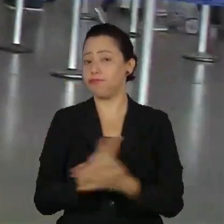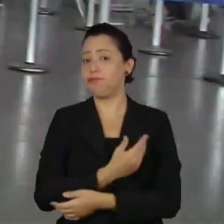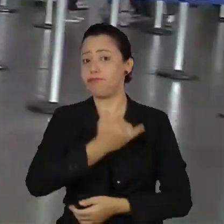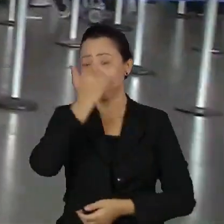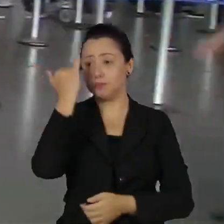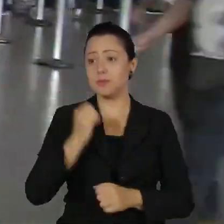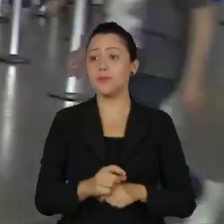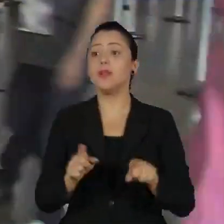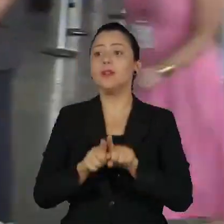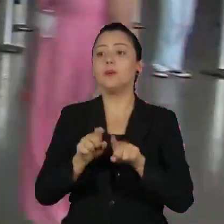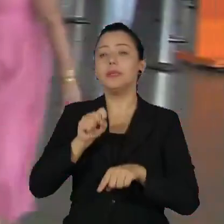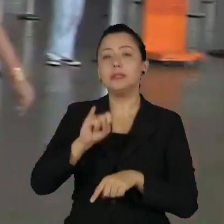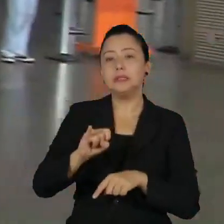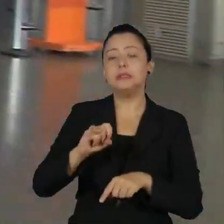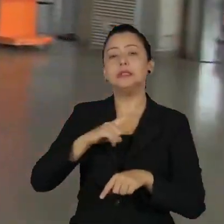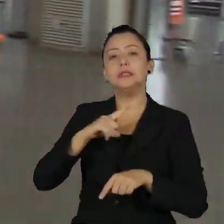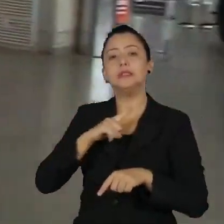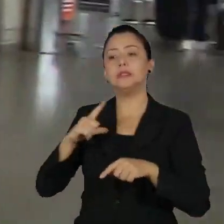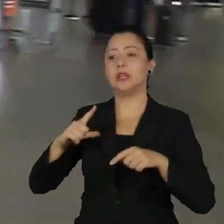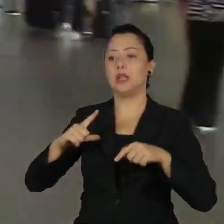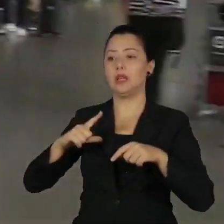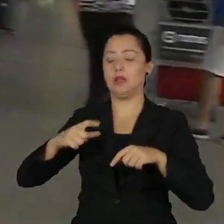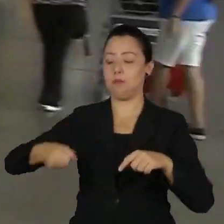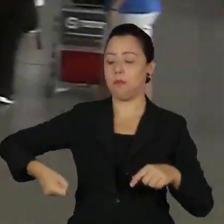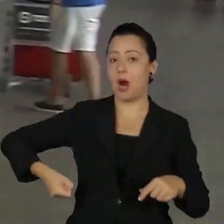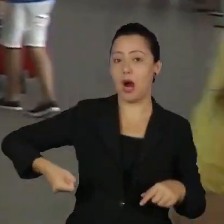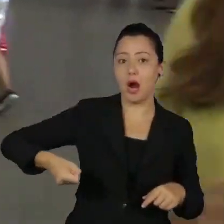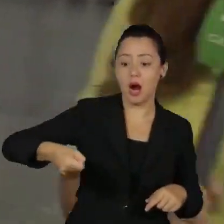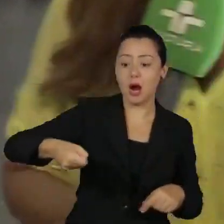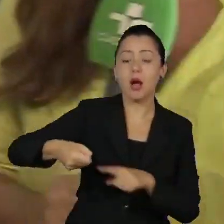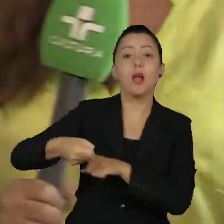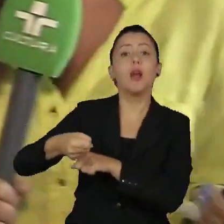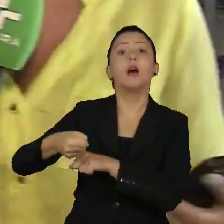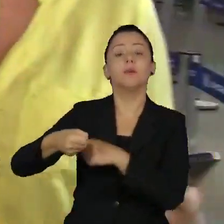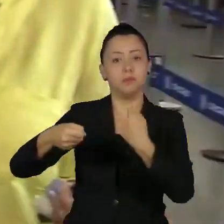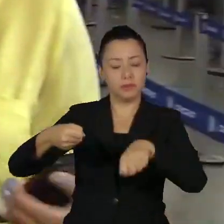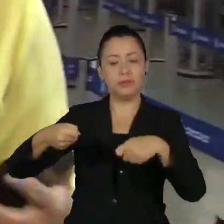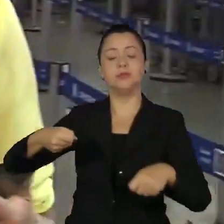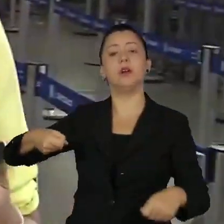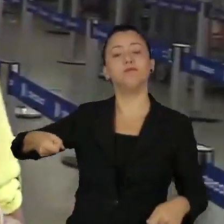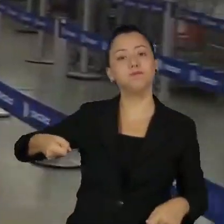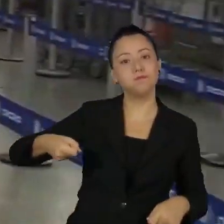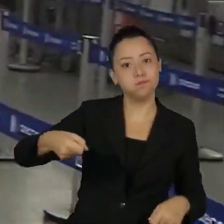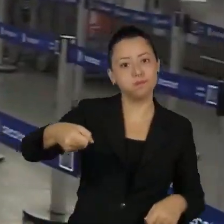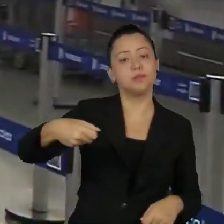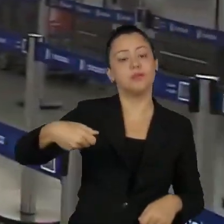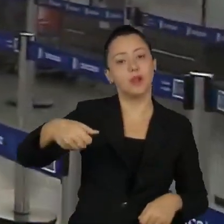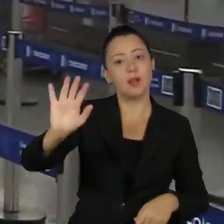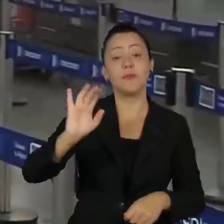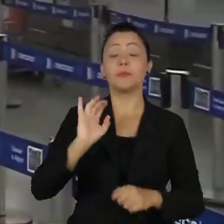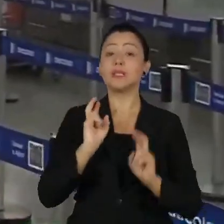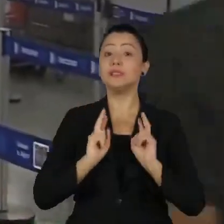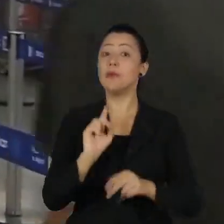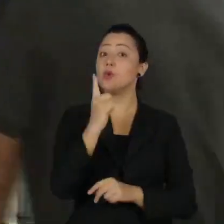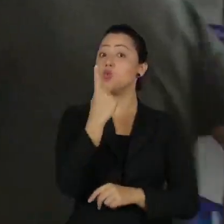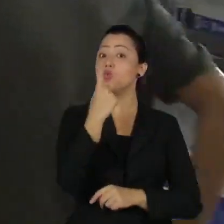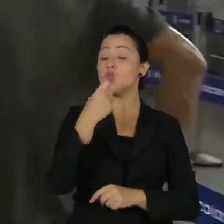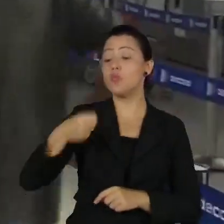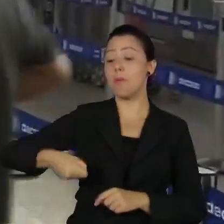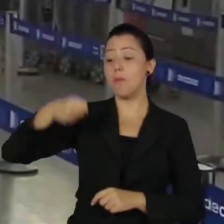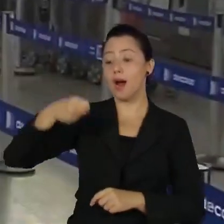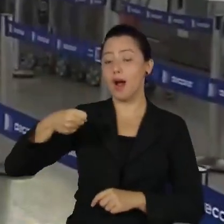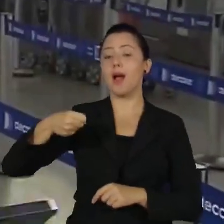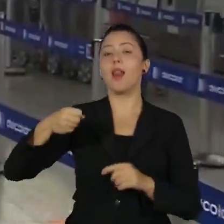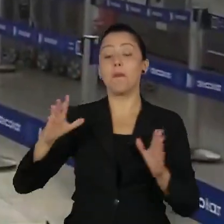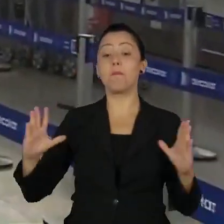fez o check-in online, tem que despachar nos balcões. As companhias, elas liberam uma mala de mão por passageiro, mas